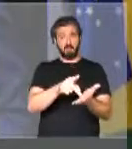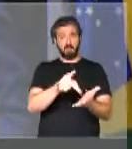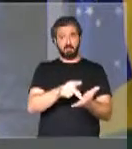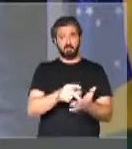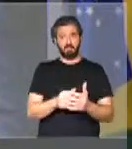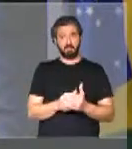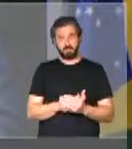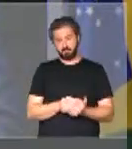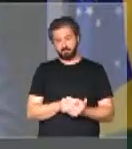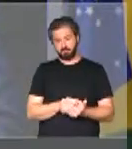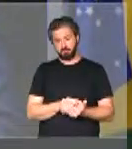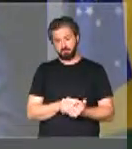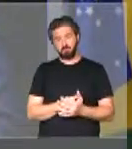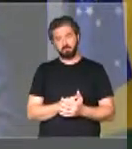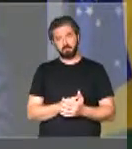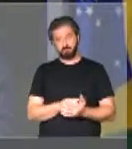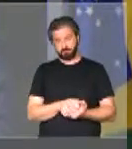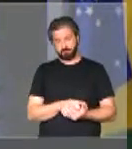e peculiaridade.